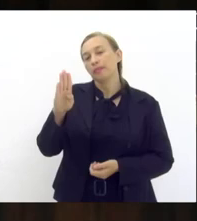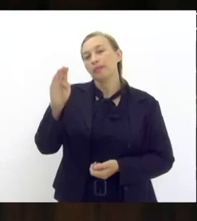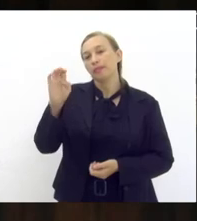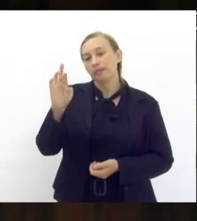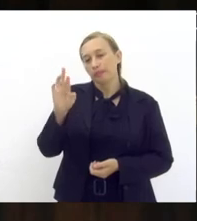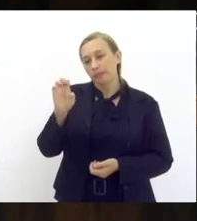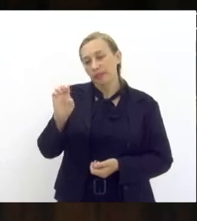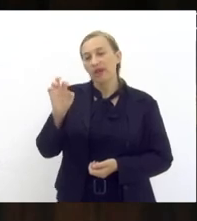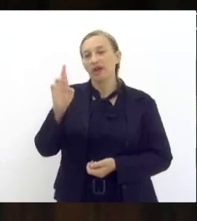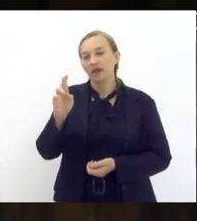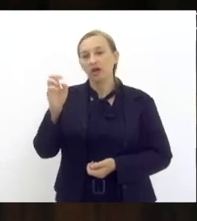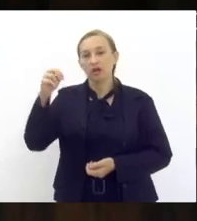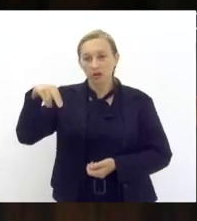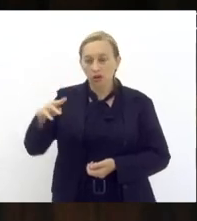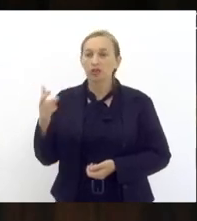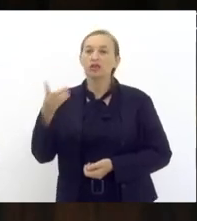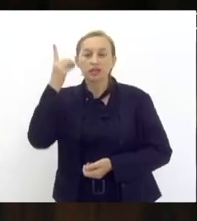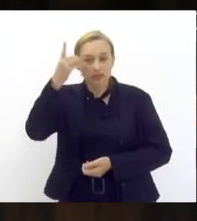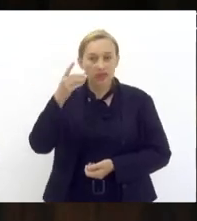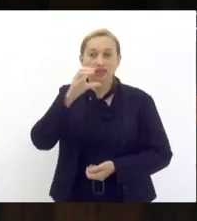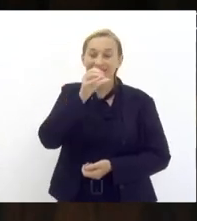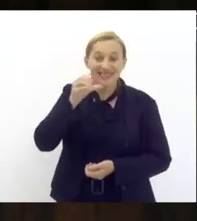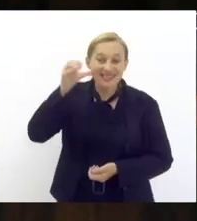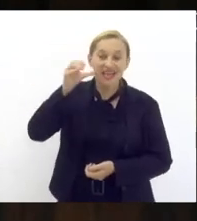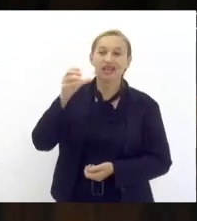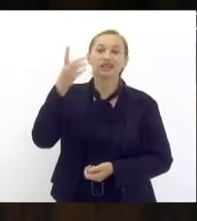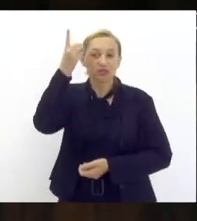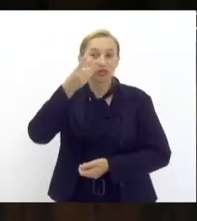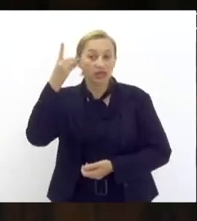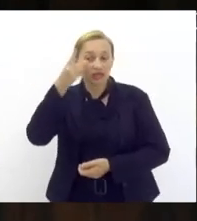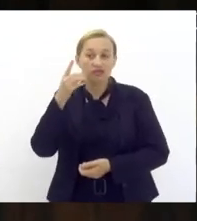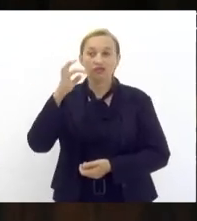deputada Célia Jordão, deputado Felipe Soares.